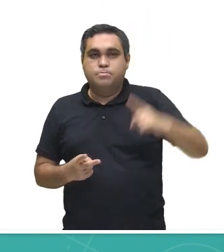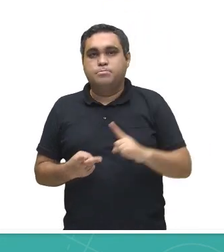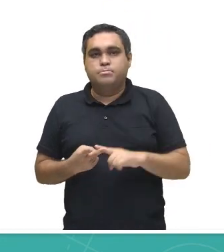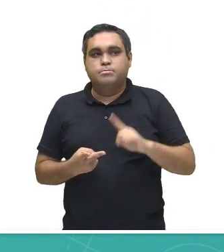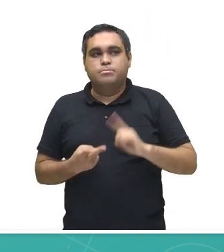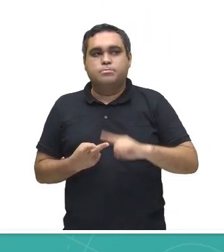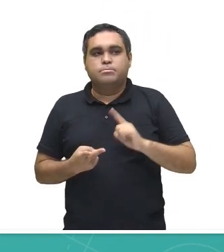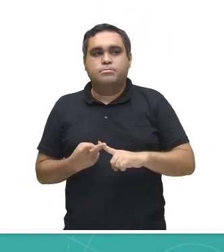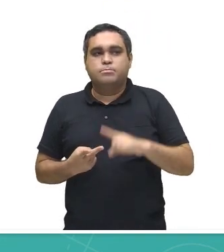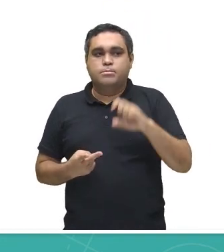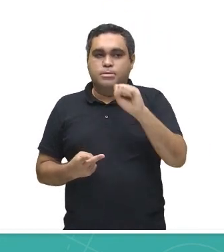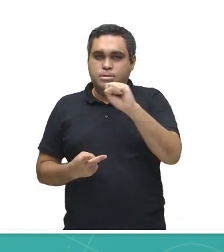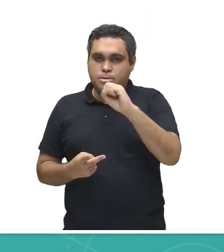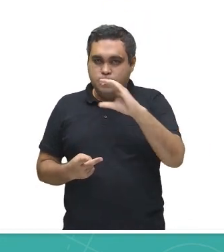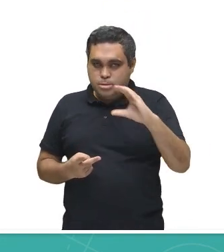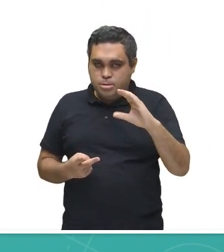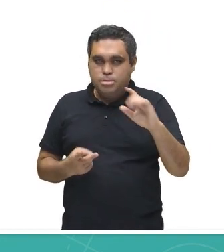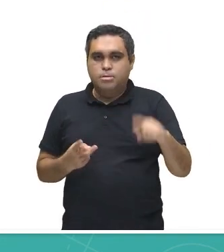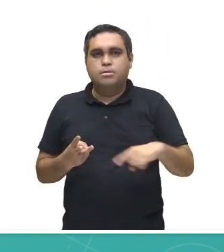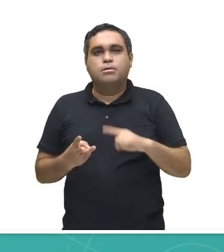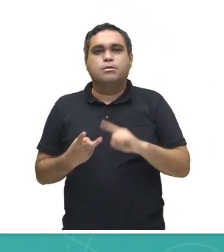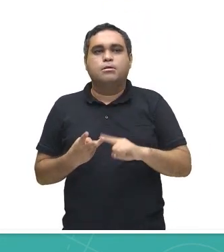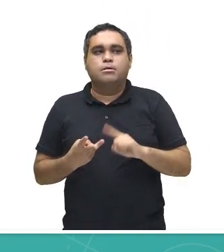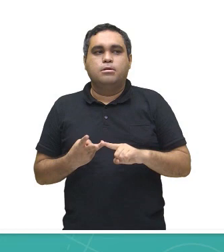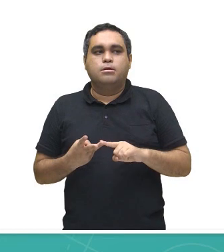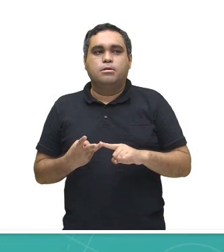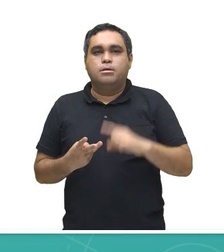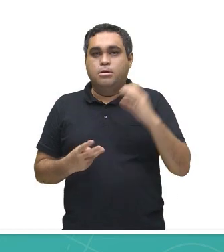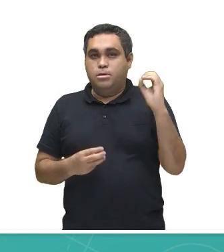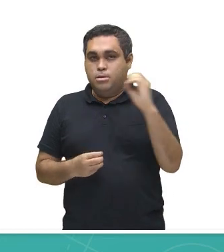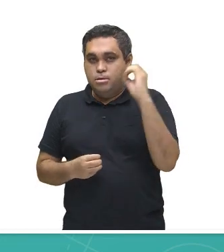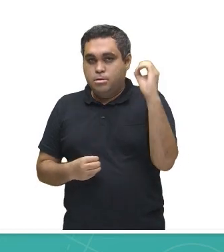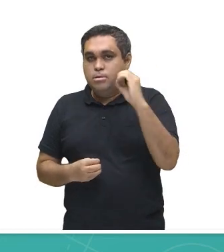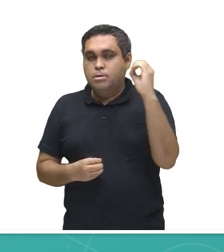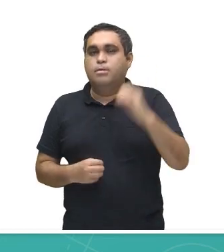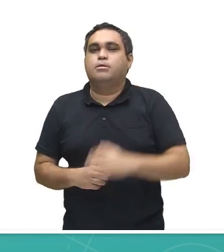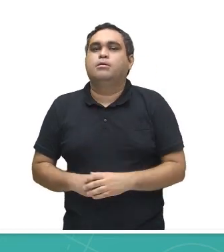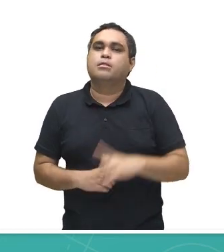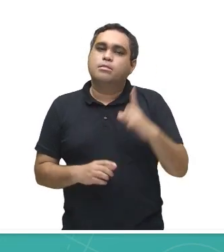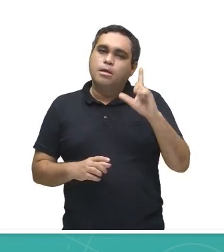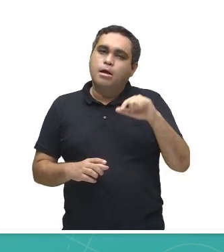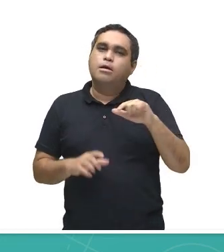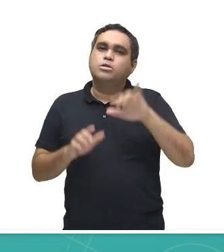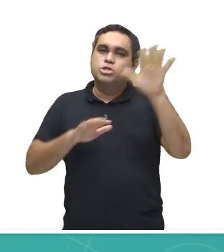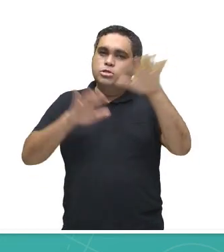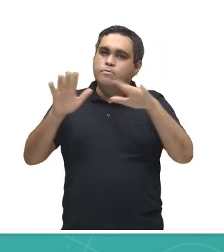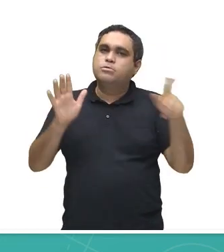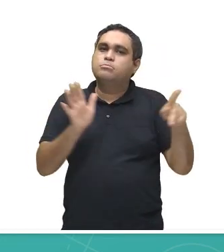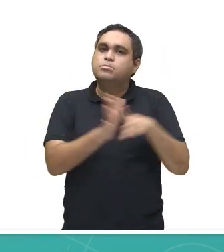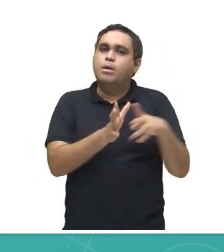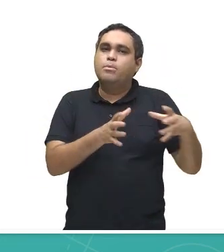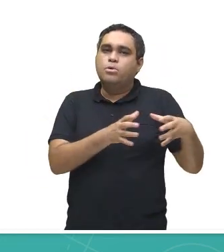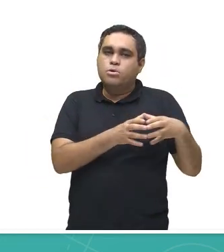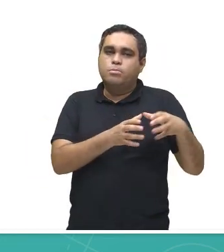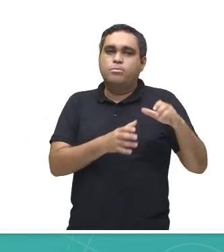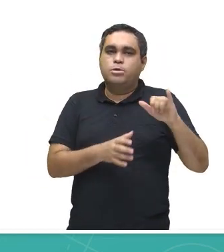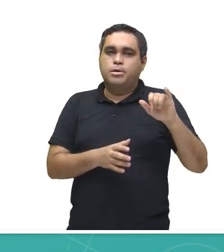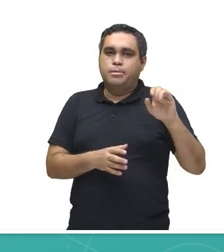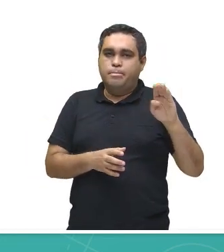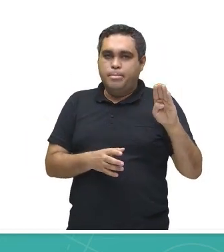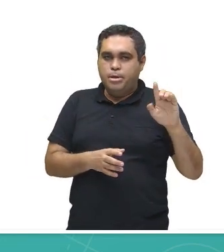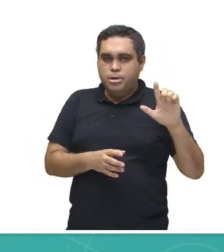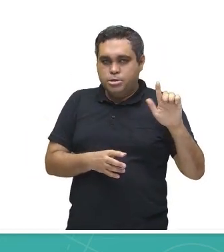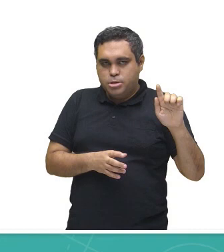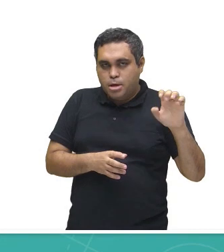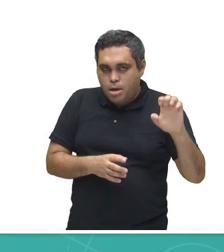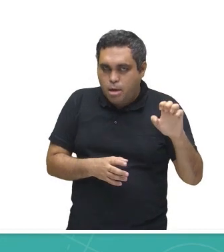Santa Catarina e o Rio Grande do Sul. Então, aí são as divisões feitas pelo IBGE. Norte, Nordeste, Sul, Sudeste e